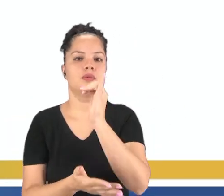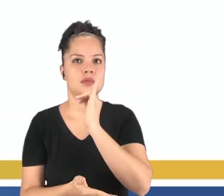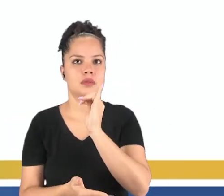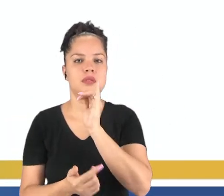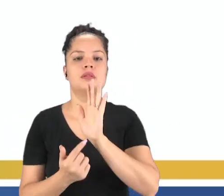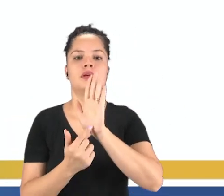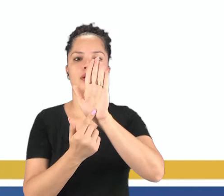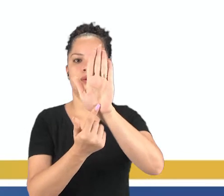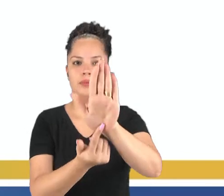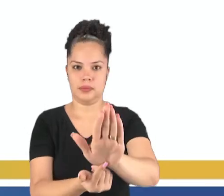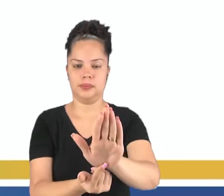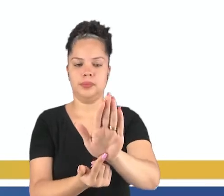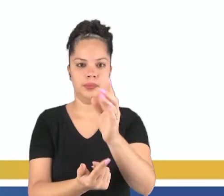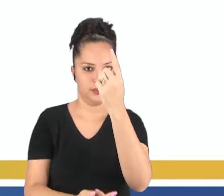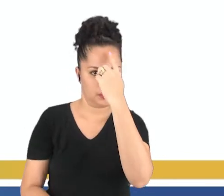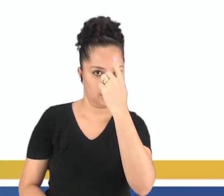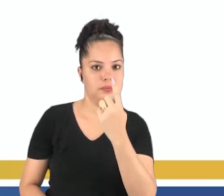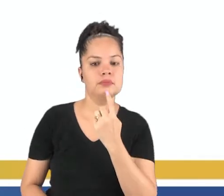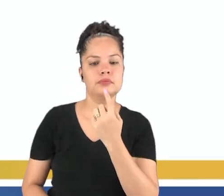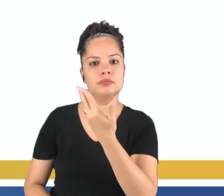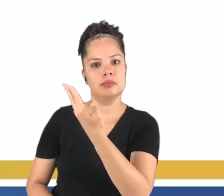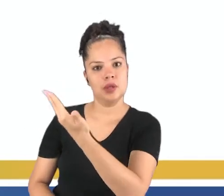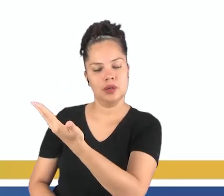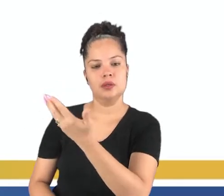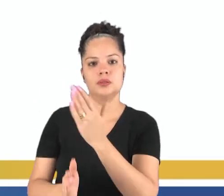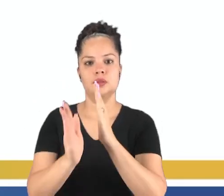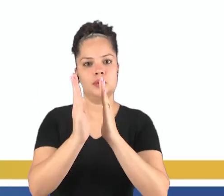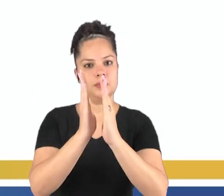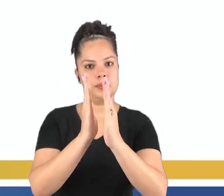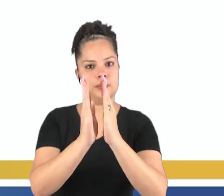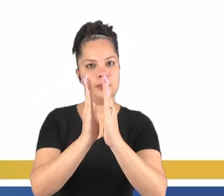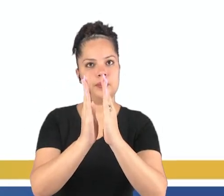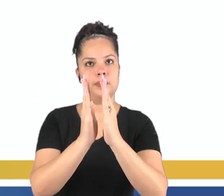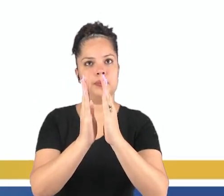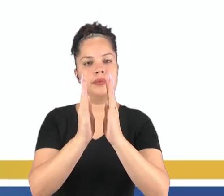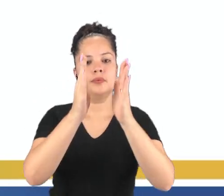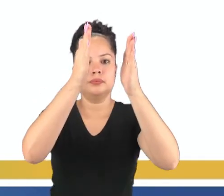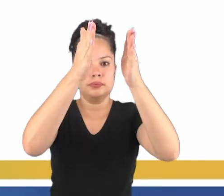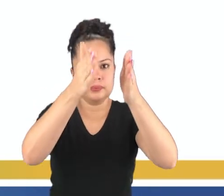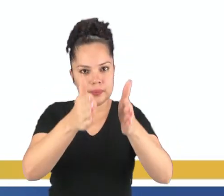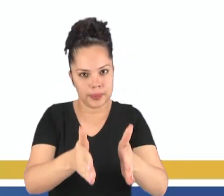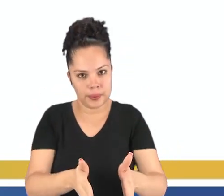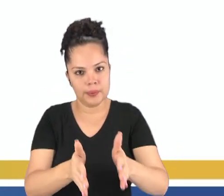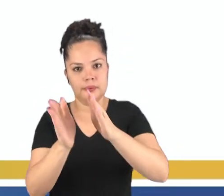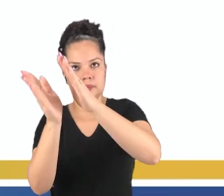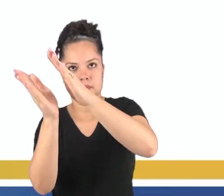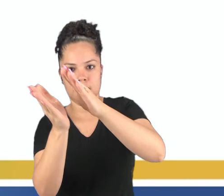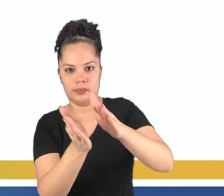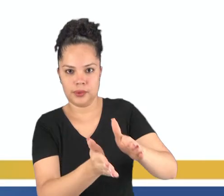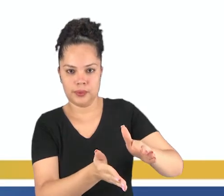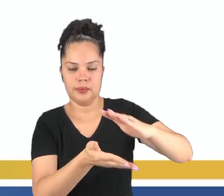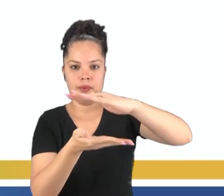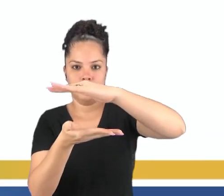Elas nunca vão se tocar e a distância entre elas é sempre a mesma, beleza?